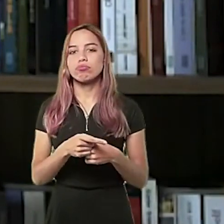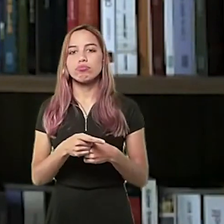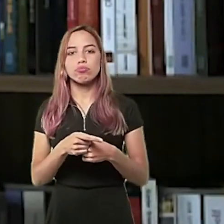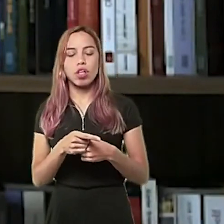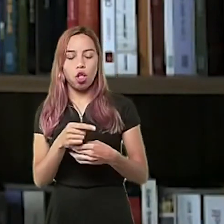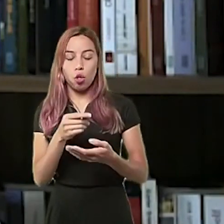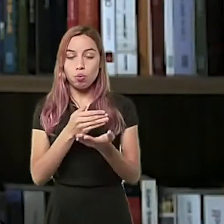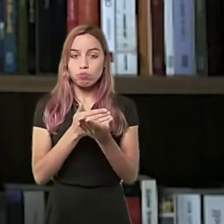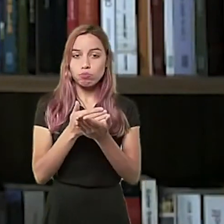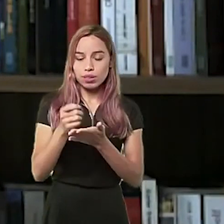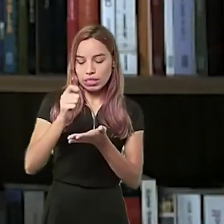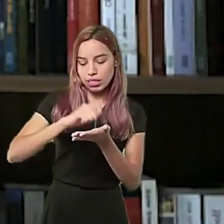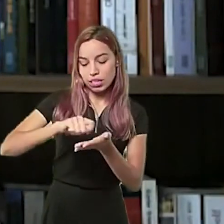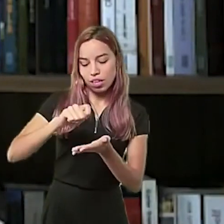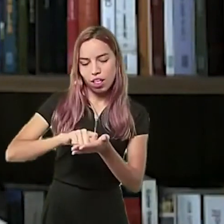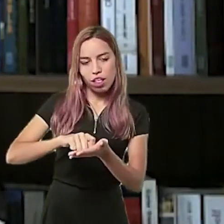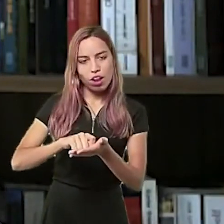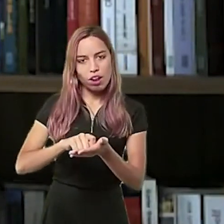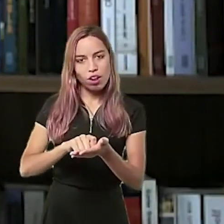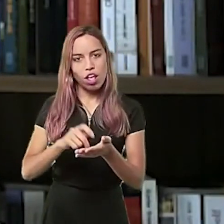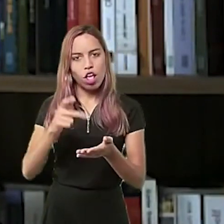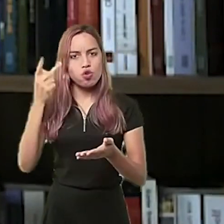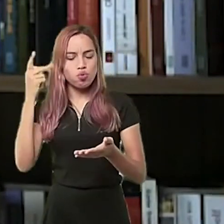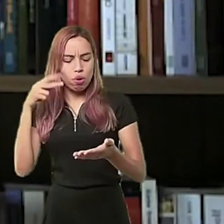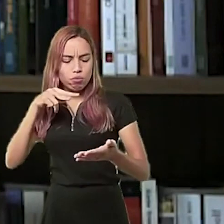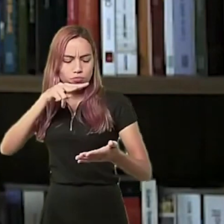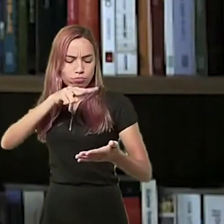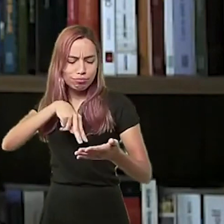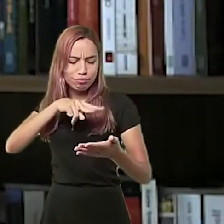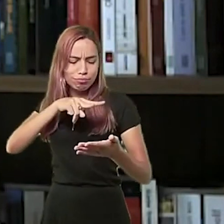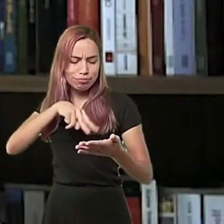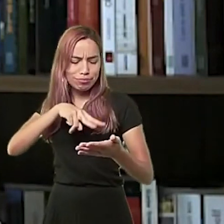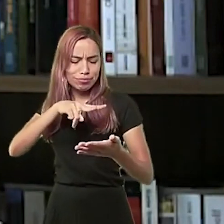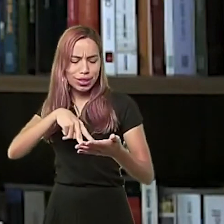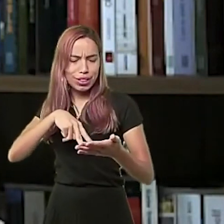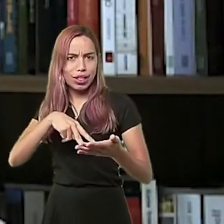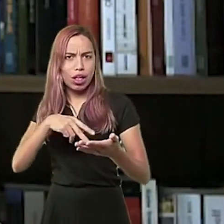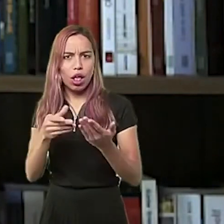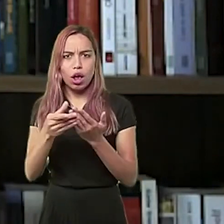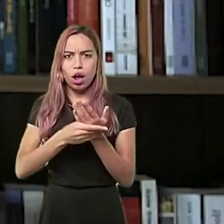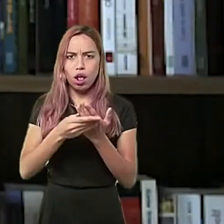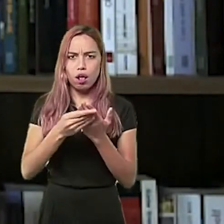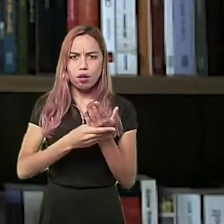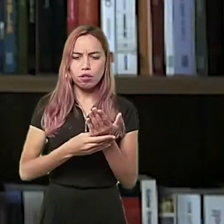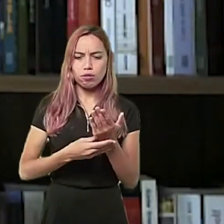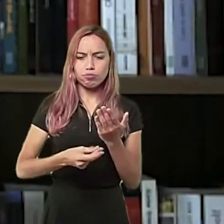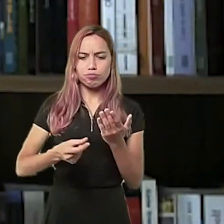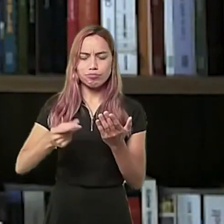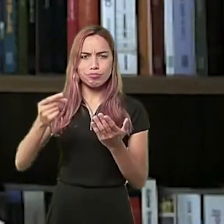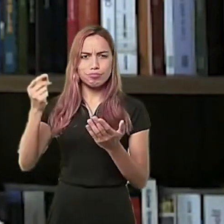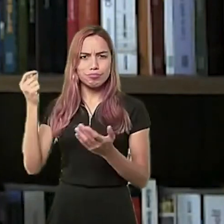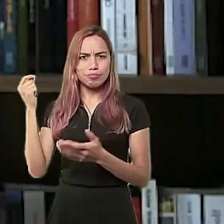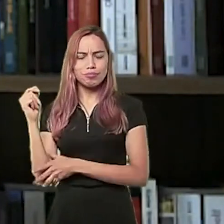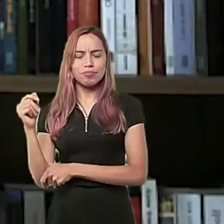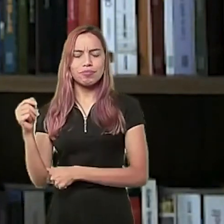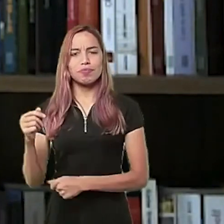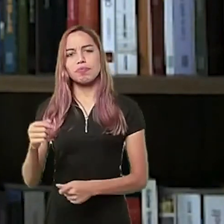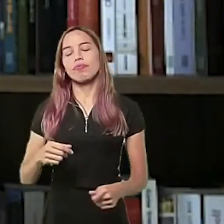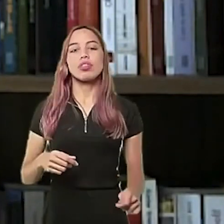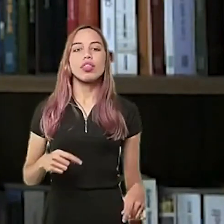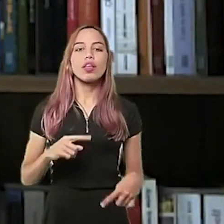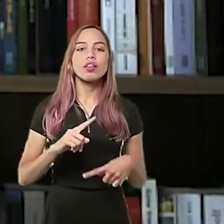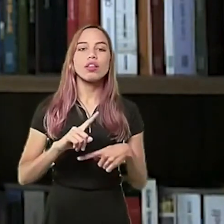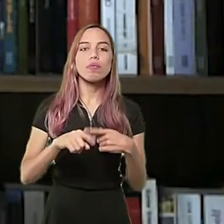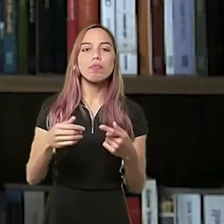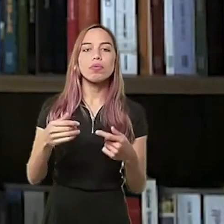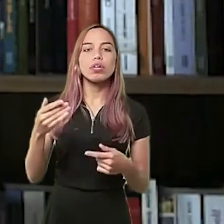descobri histórias, né? Foram muitos os livros que fizeram a minha cabeça na infância e depois na